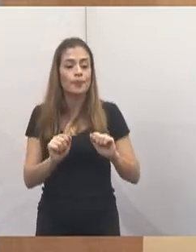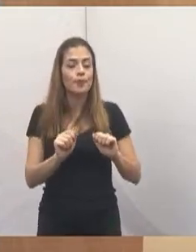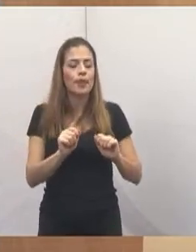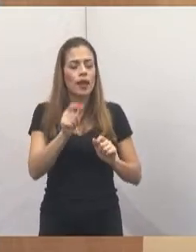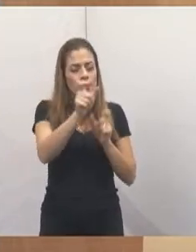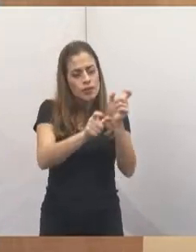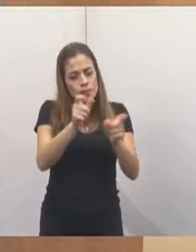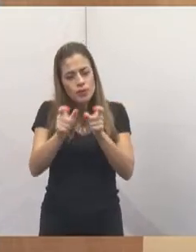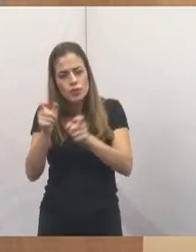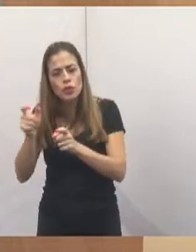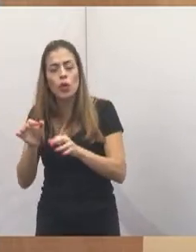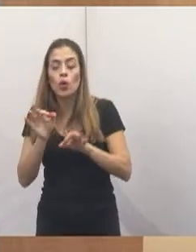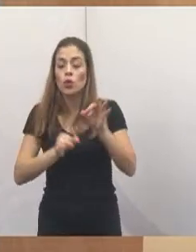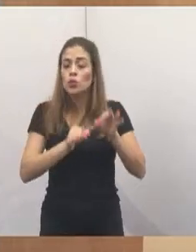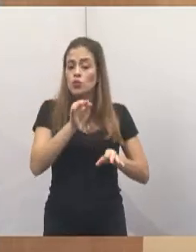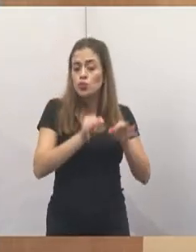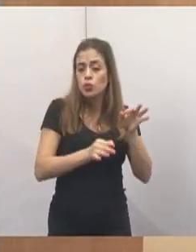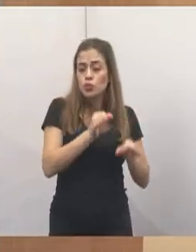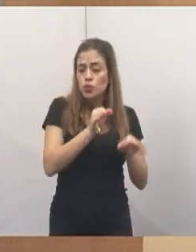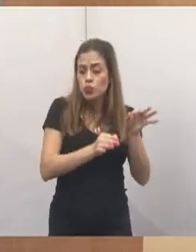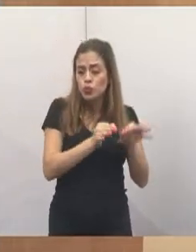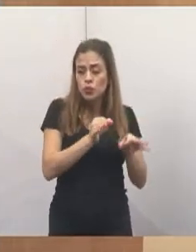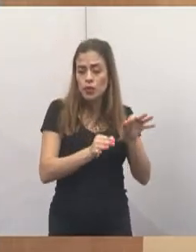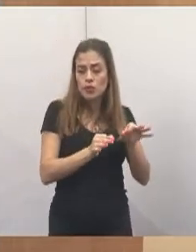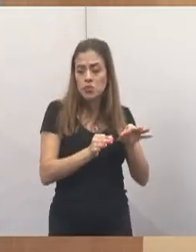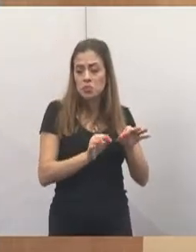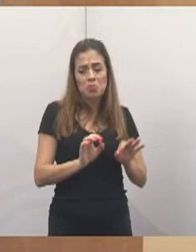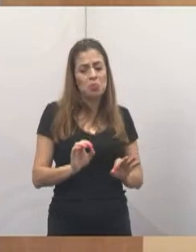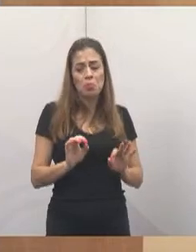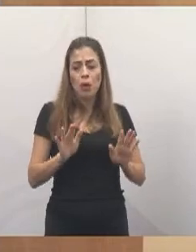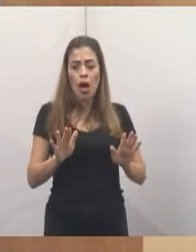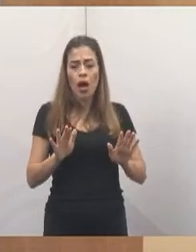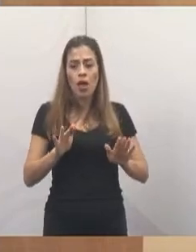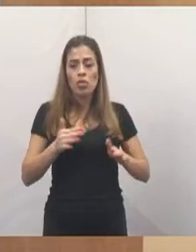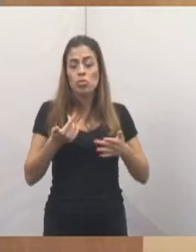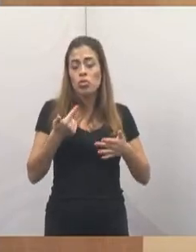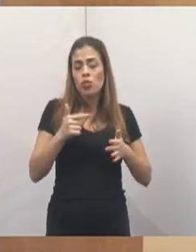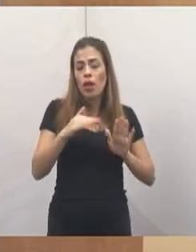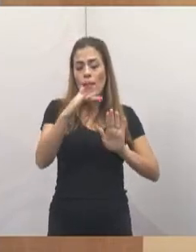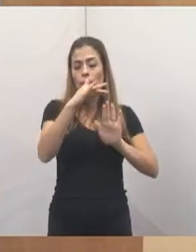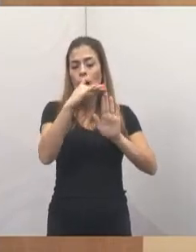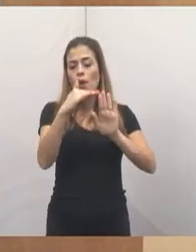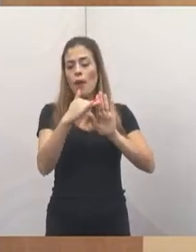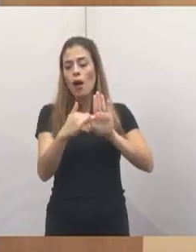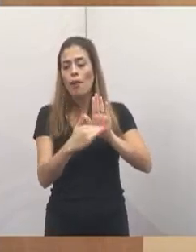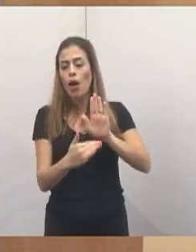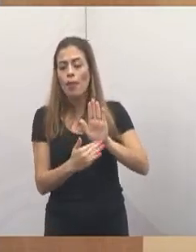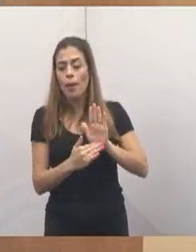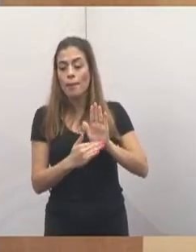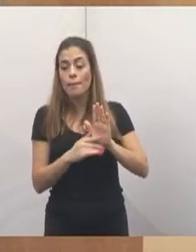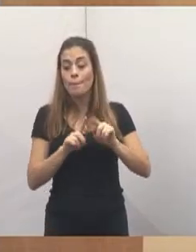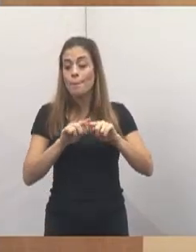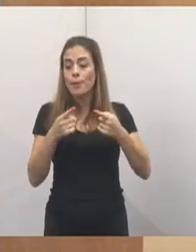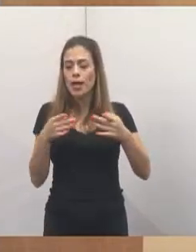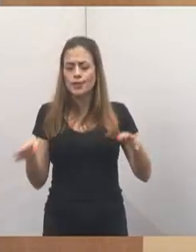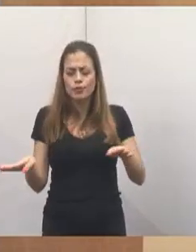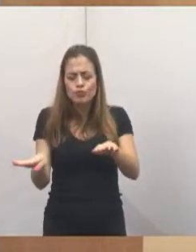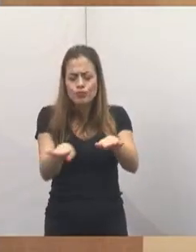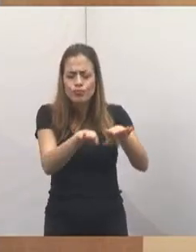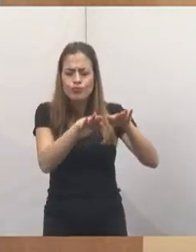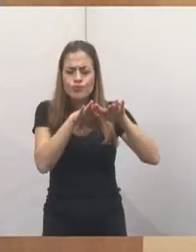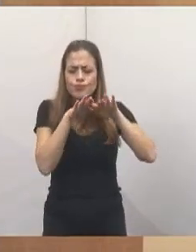pessoas, seja o juiz que julga. Não há nenhum grau de hierarquia, há equivalência entre esses atores que